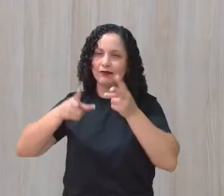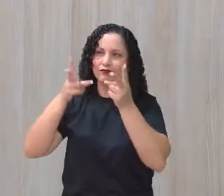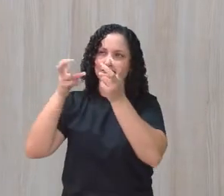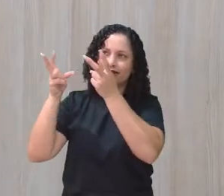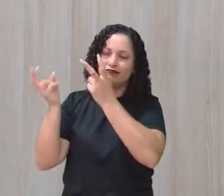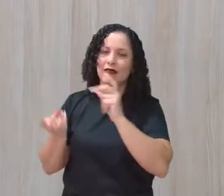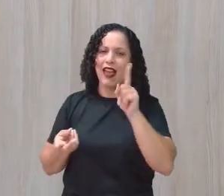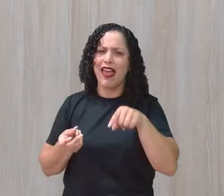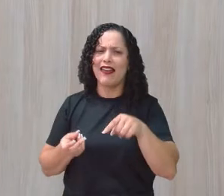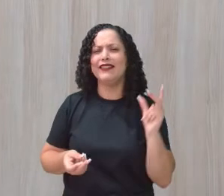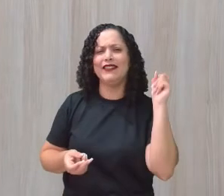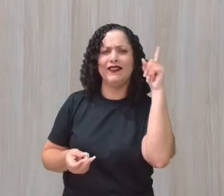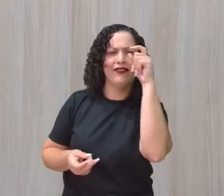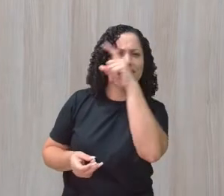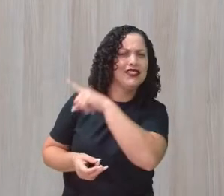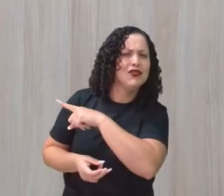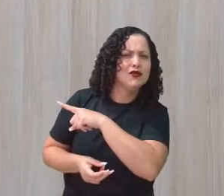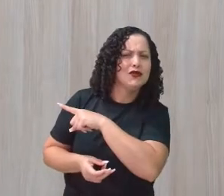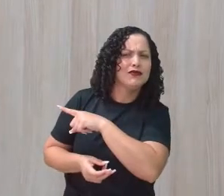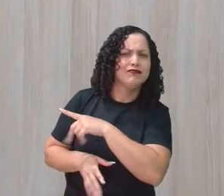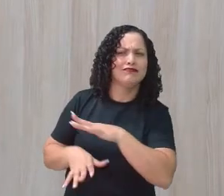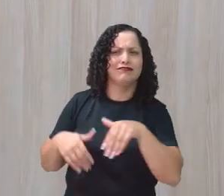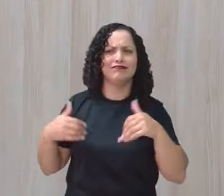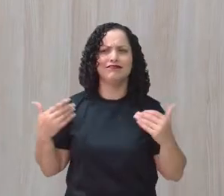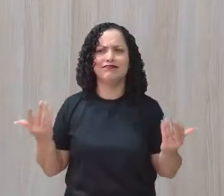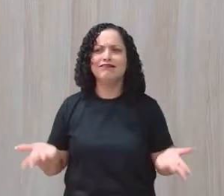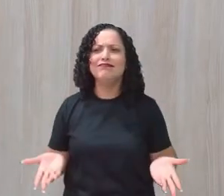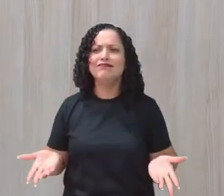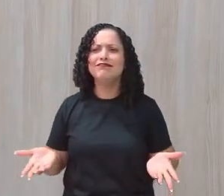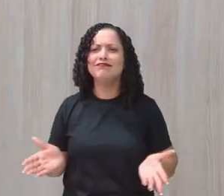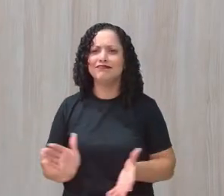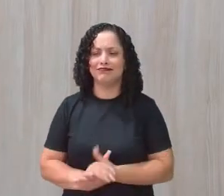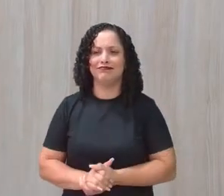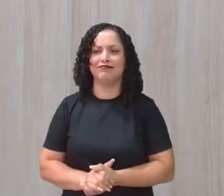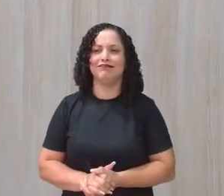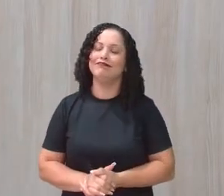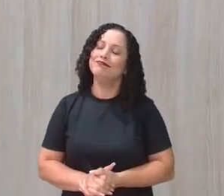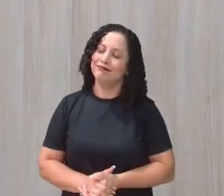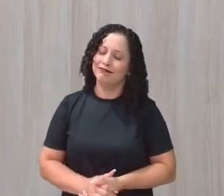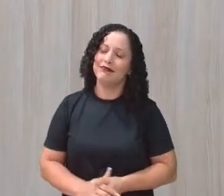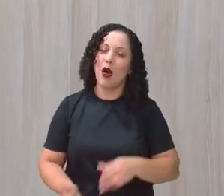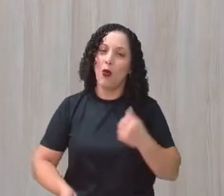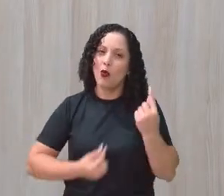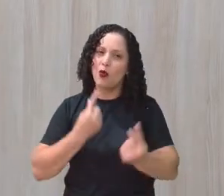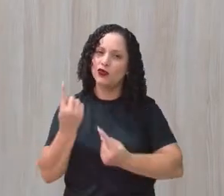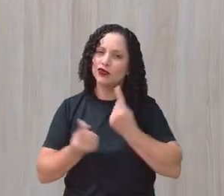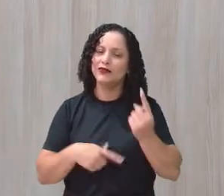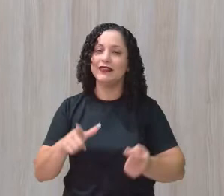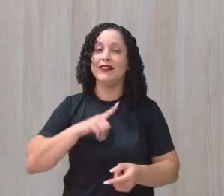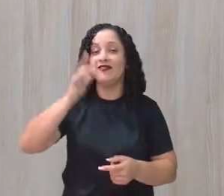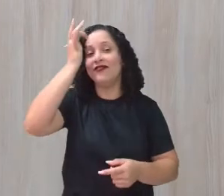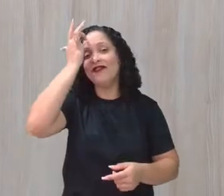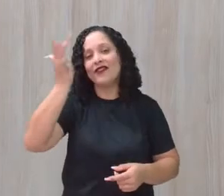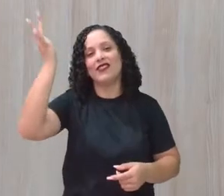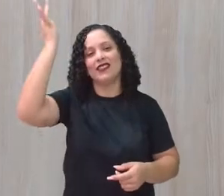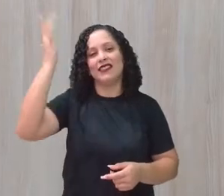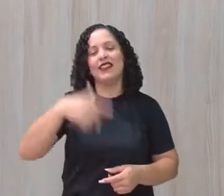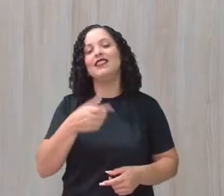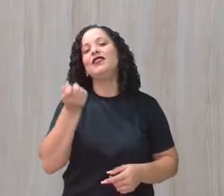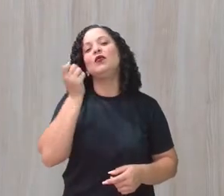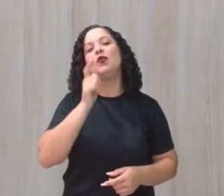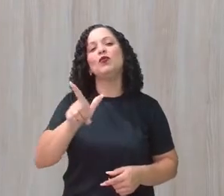É difícil interpretar para alguns, sim, mas para outros torna-se fácil, né? Você